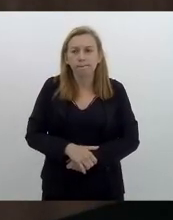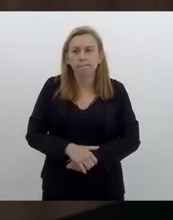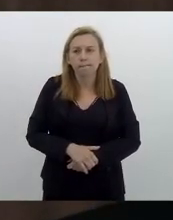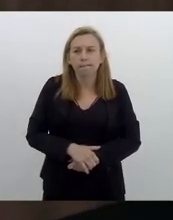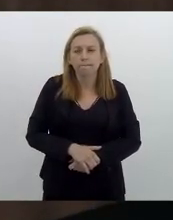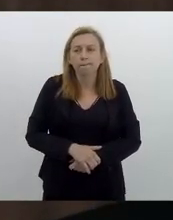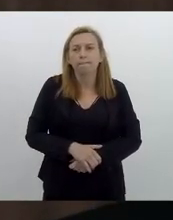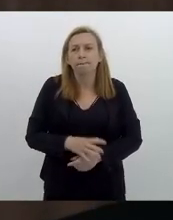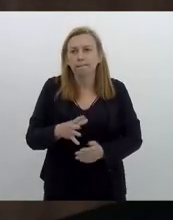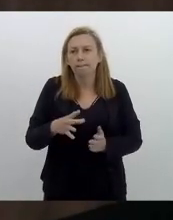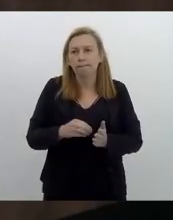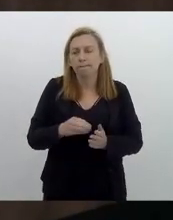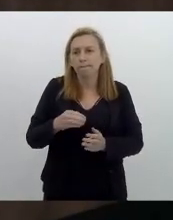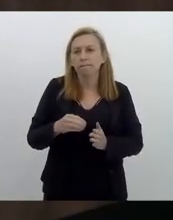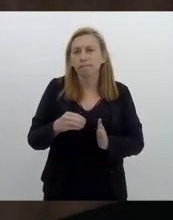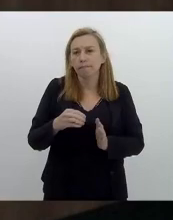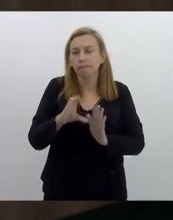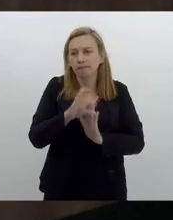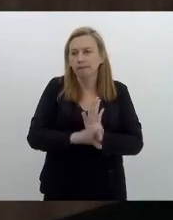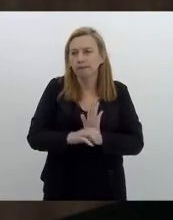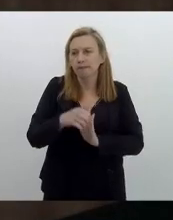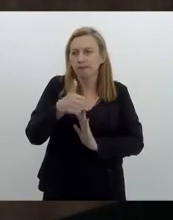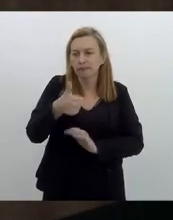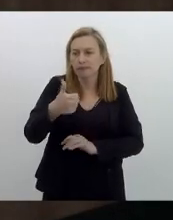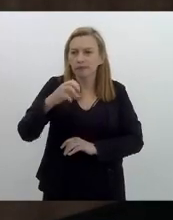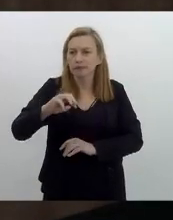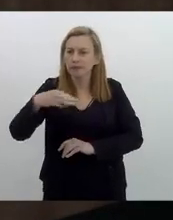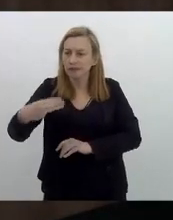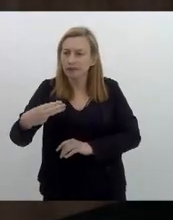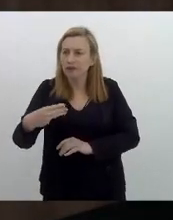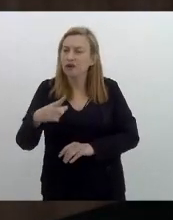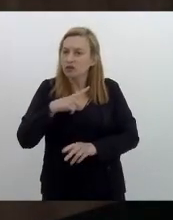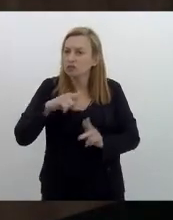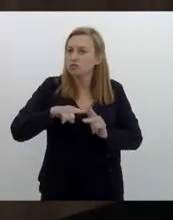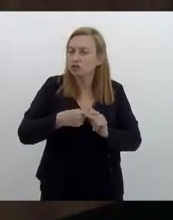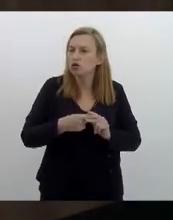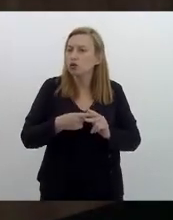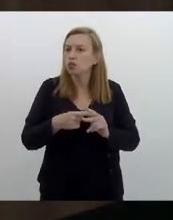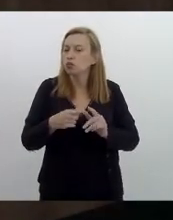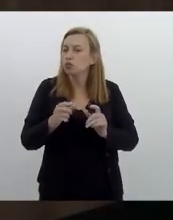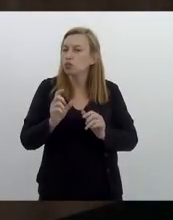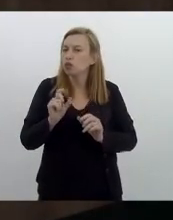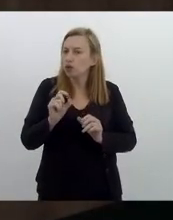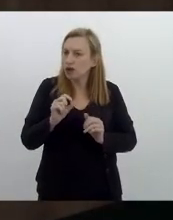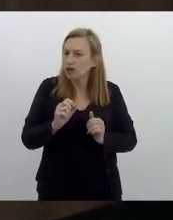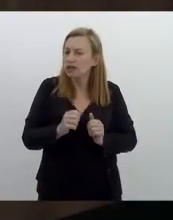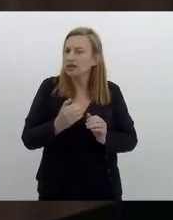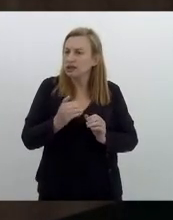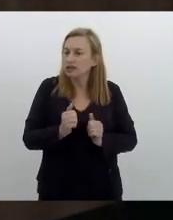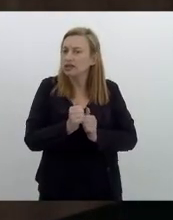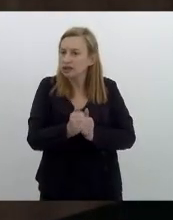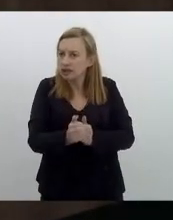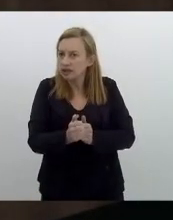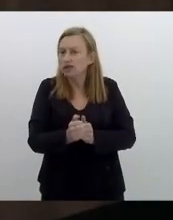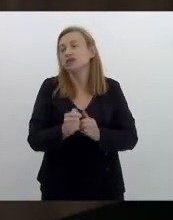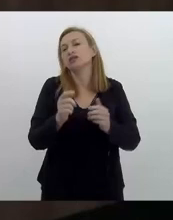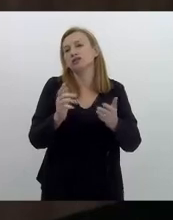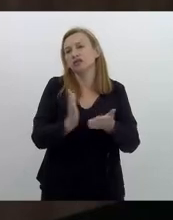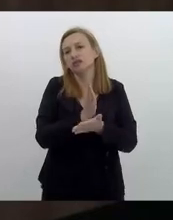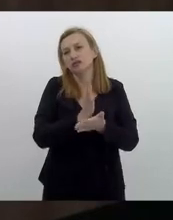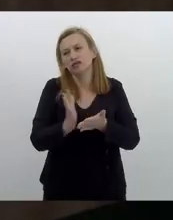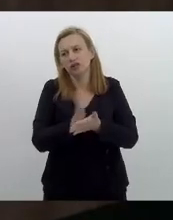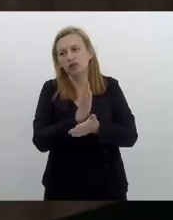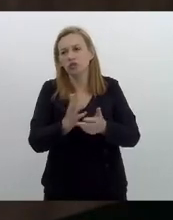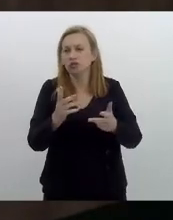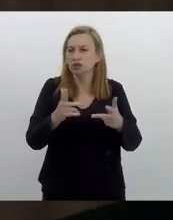Emenda Constitucional 103 Existe uma regulamentação Do que deve ser seguido A gente tem inclusive Divergências sobre isso Mas avançamos